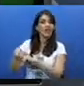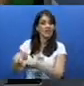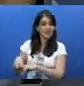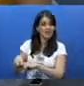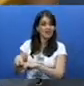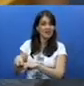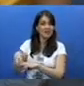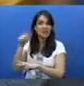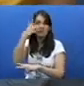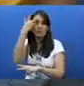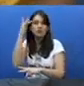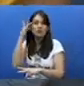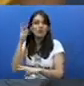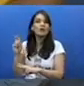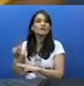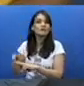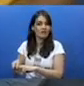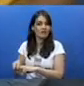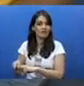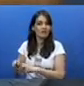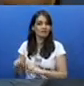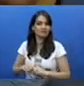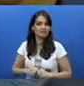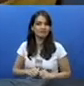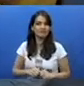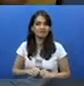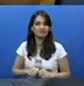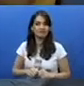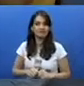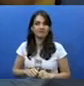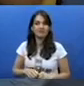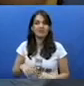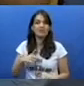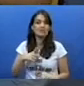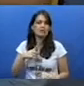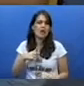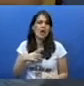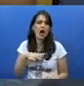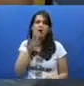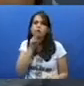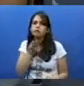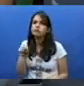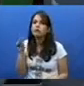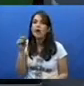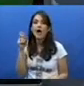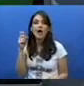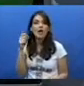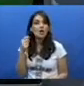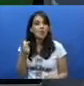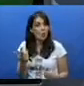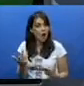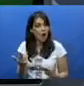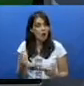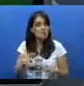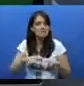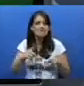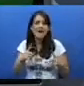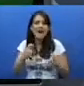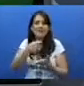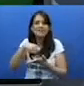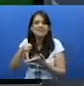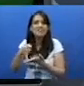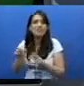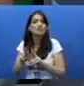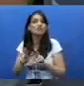pessoas sentam, viu, crianças? Tem até a pronúncia, o som igual, mas a escrita